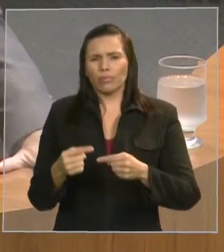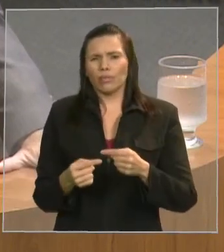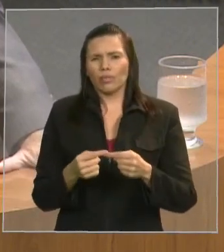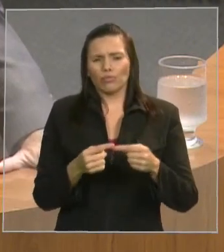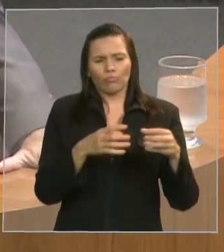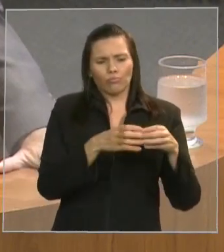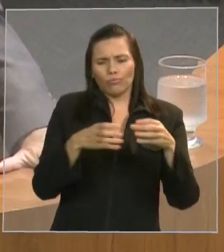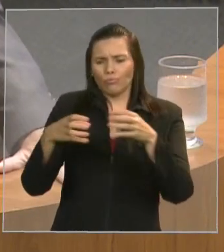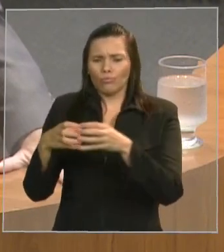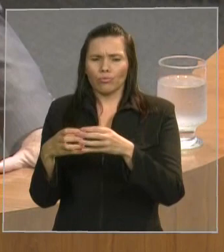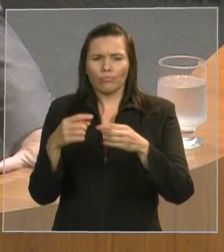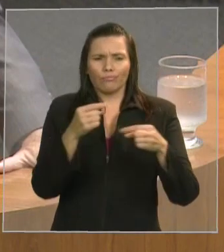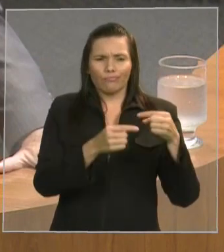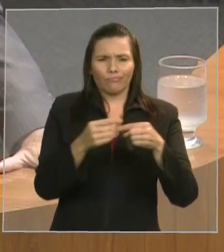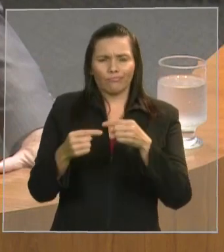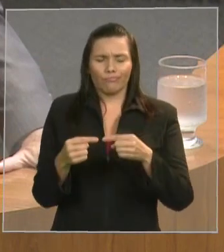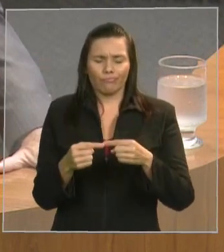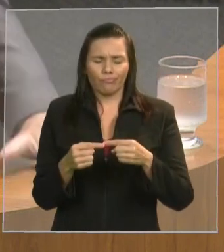de partido.